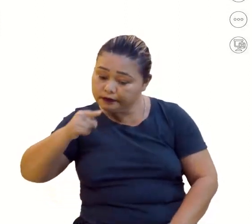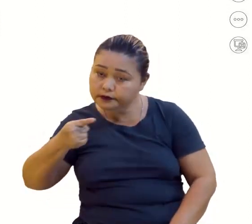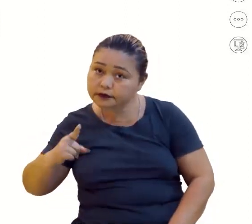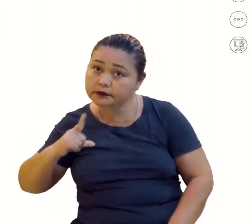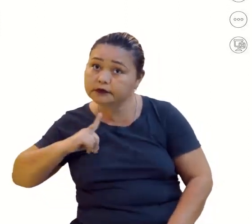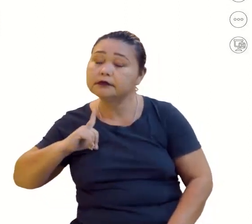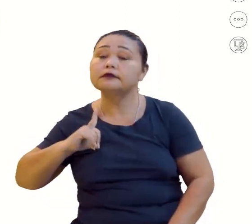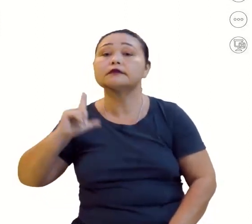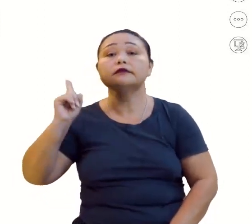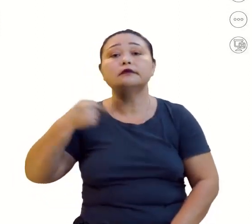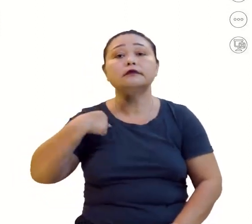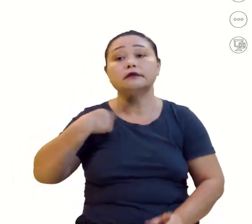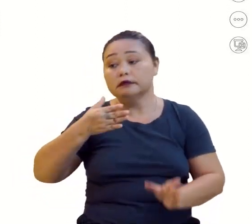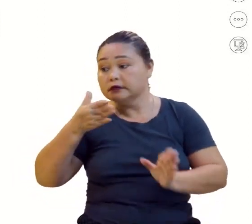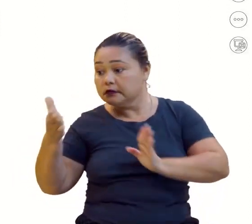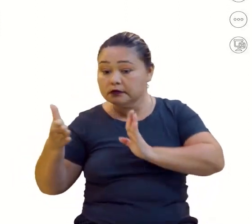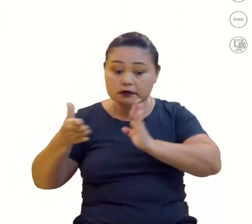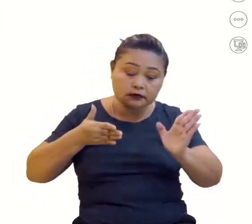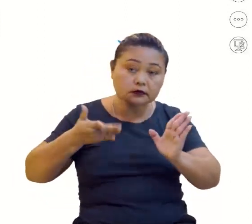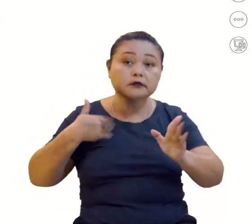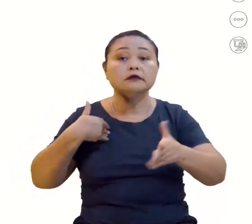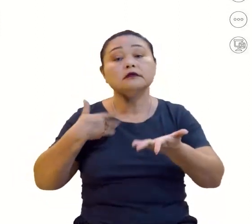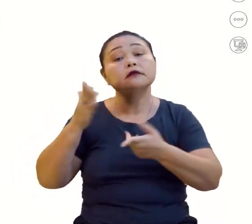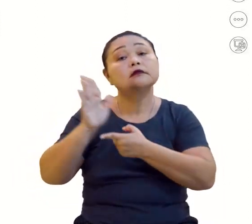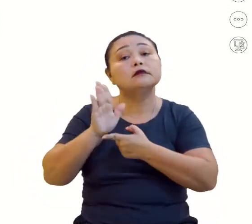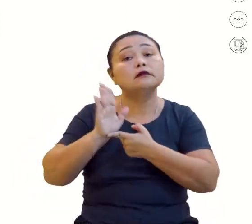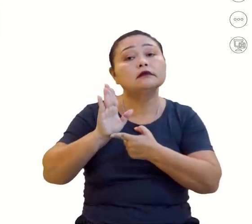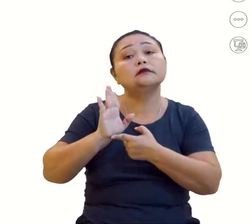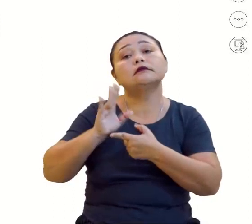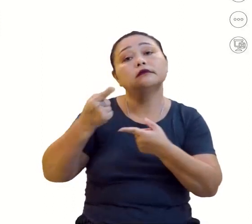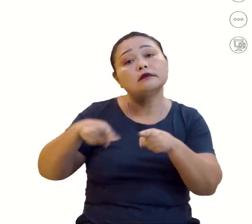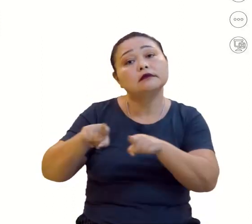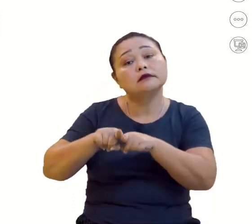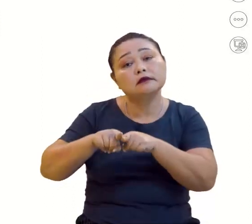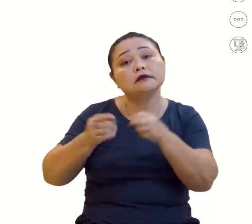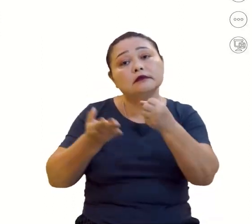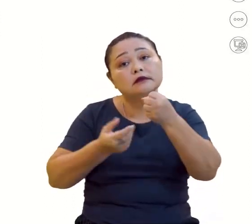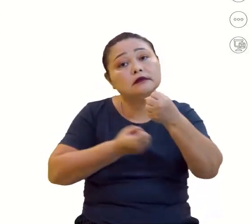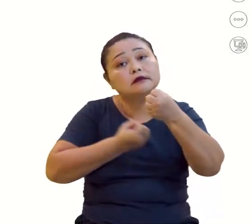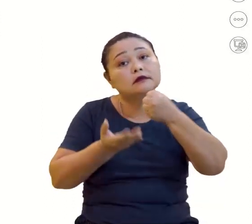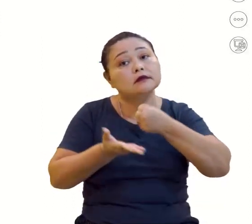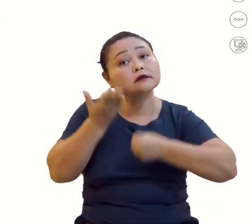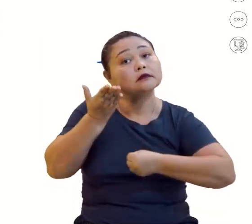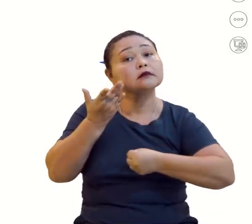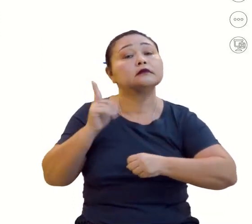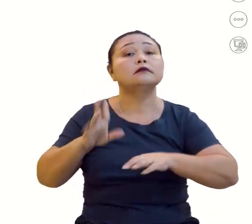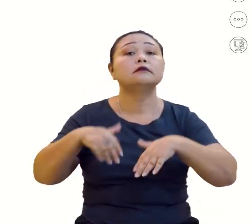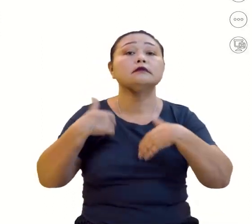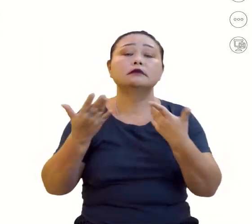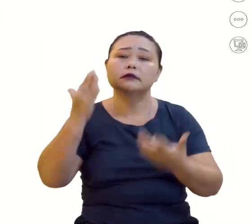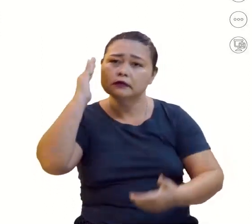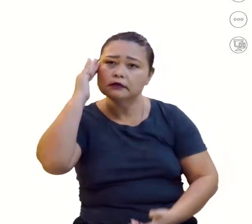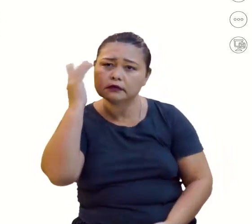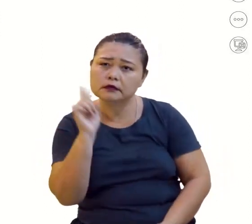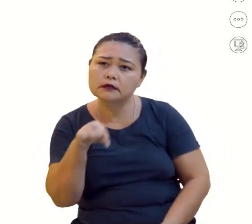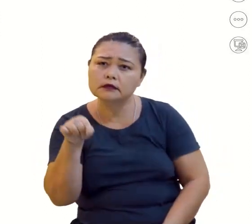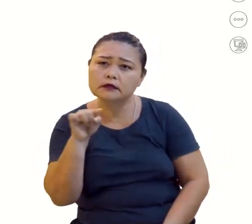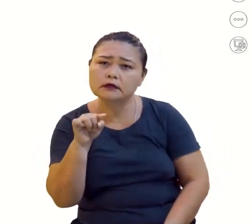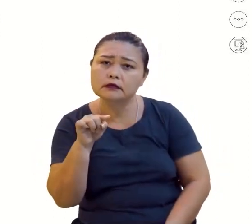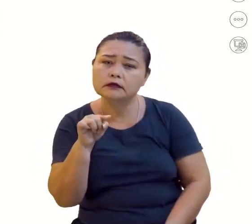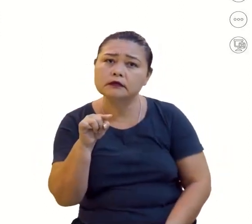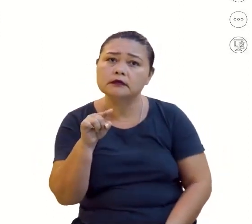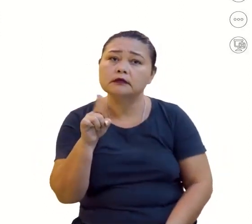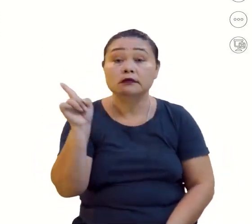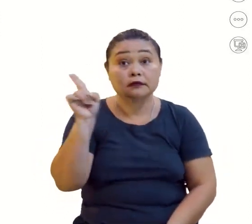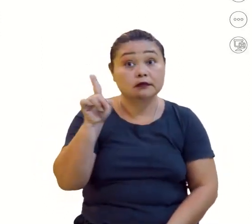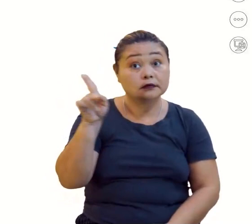vírgula em direção é o que vai te dar o expoente também. E aí a pergunta é, Entendeu? E aí, será que entendeu? O professor Maurício